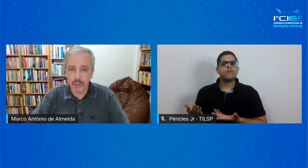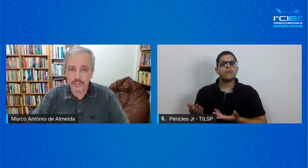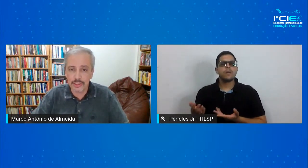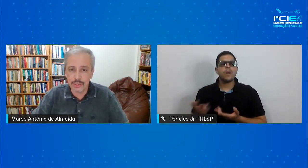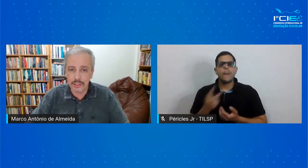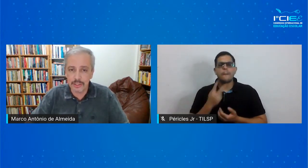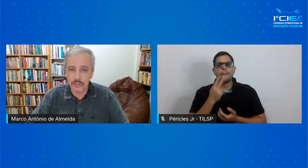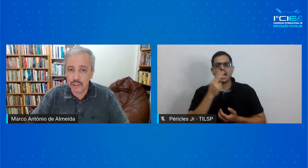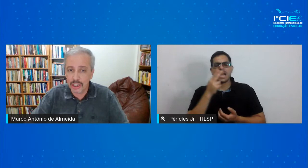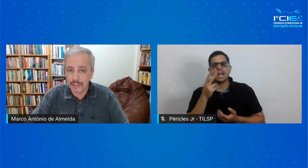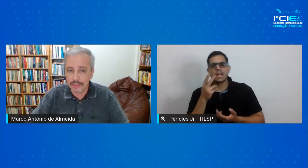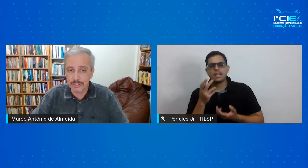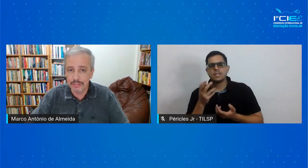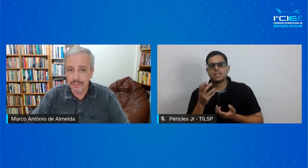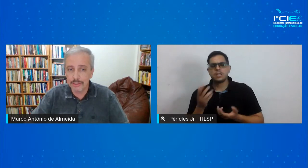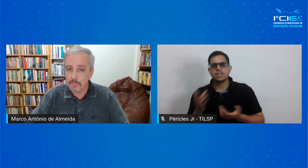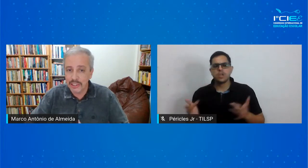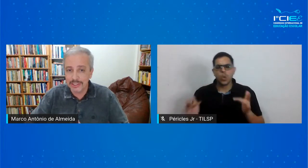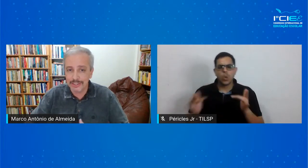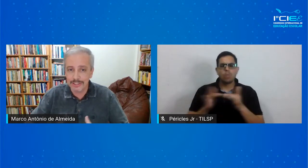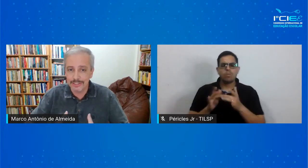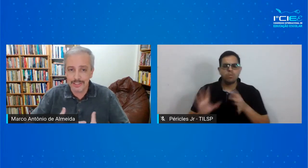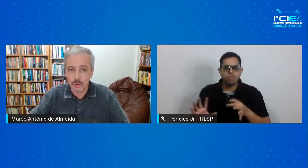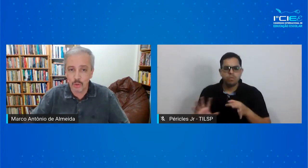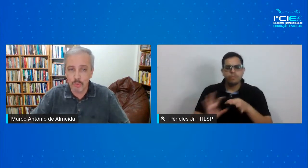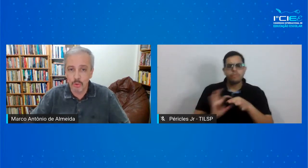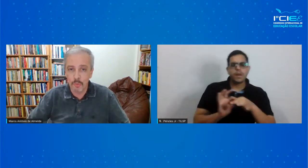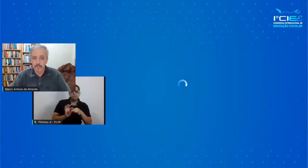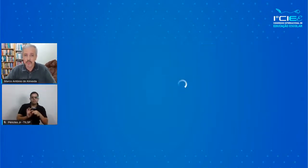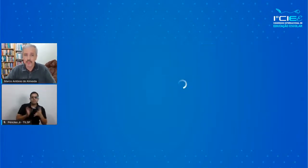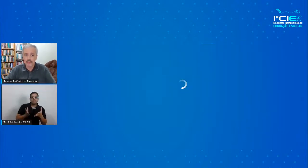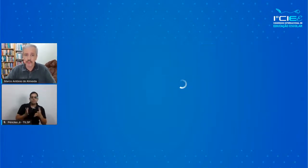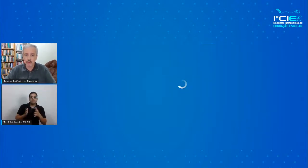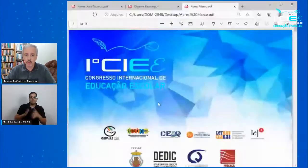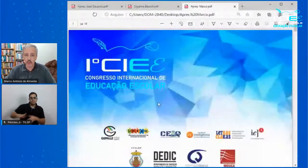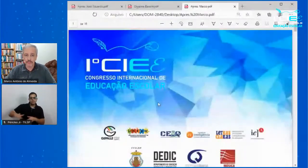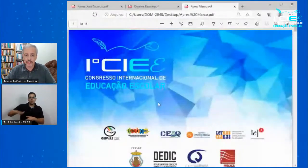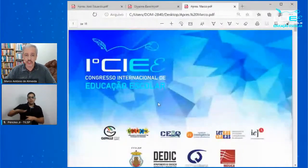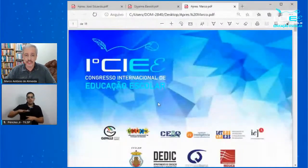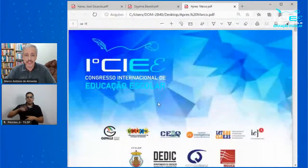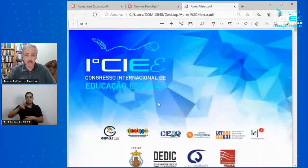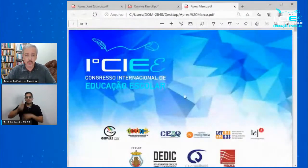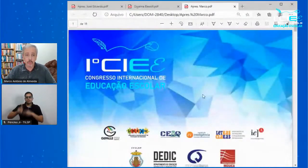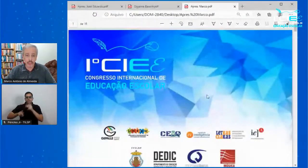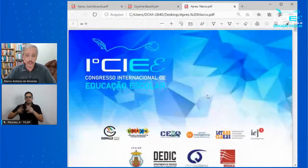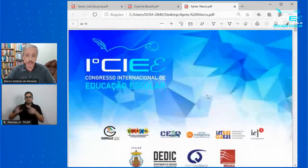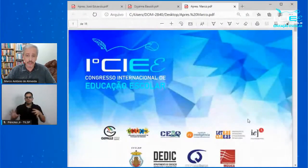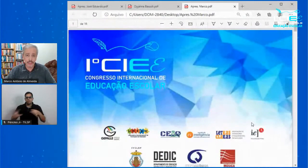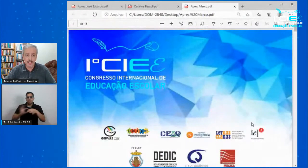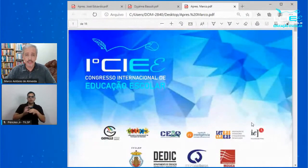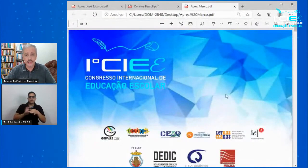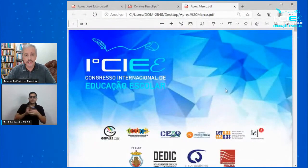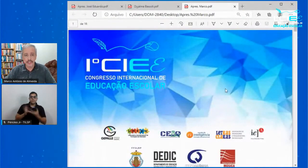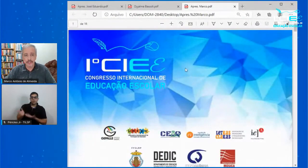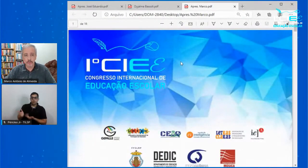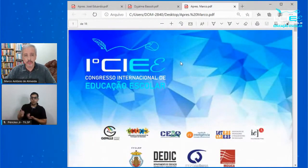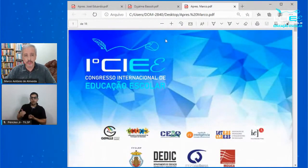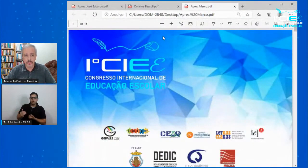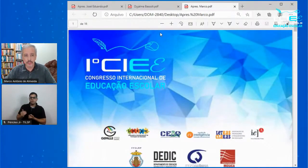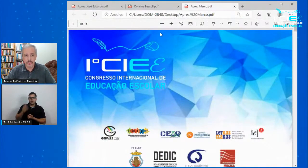Associação quase que direta implícita de senso comum é que os jovens já naturalmente